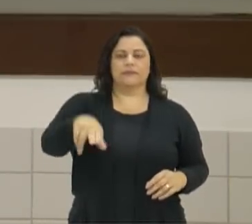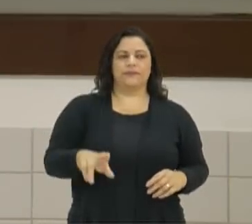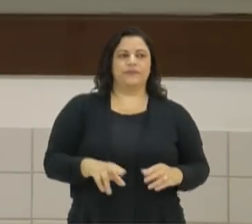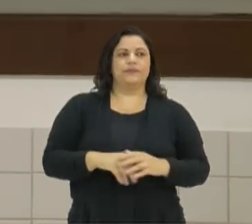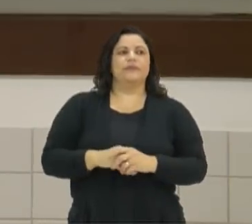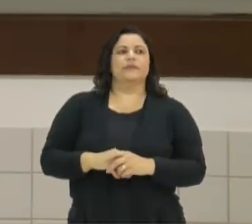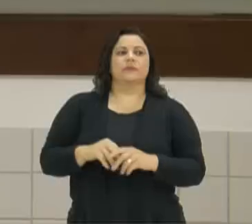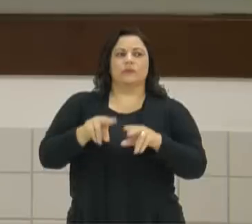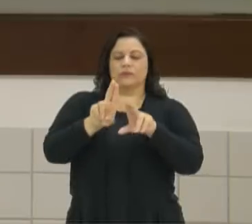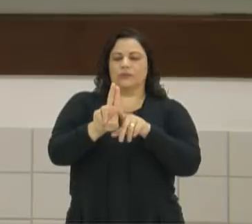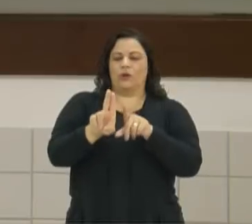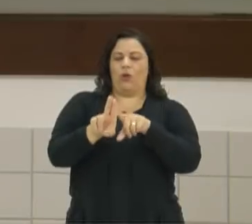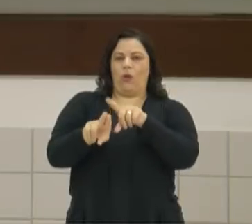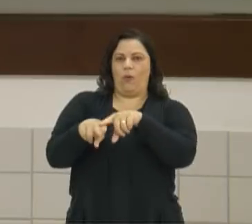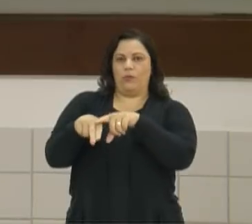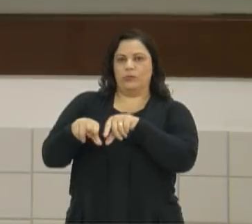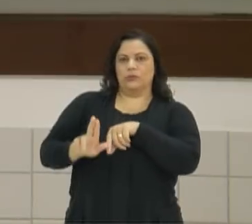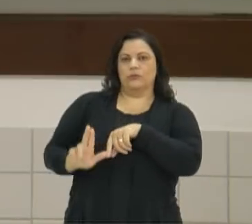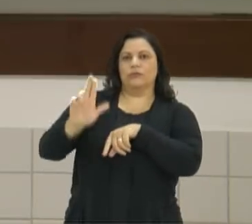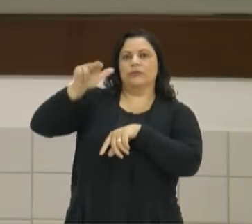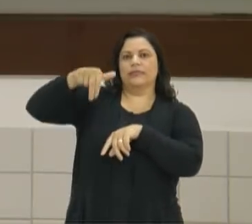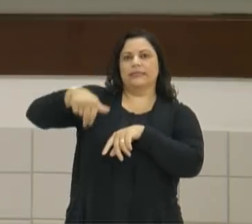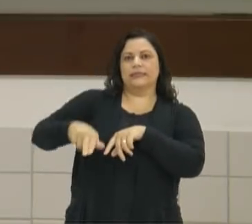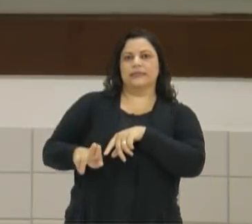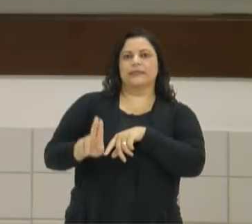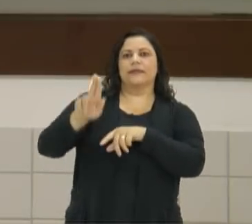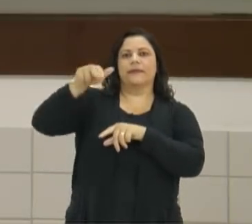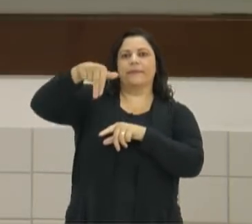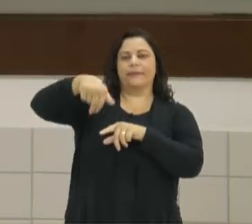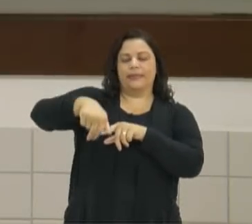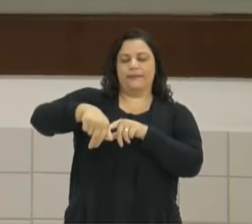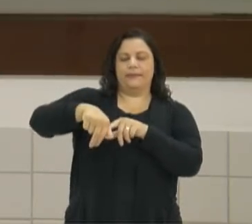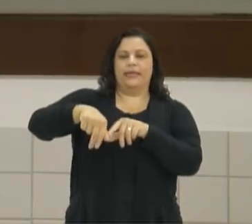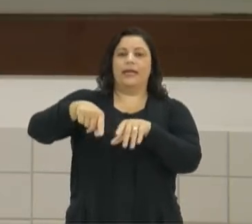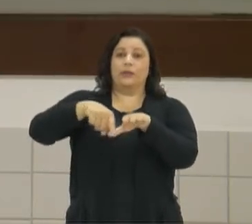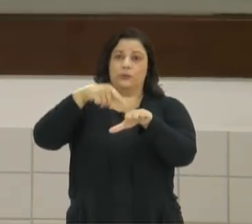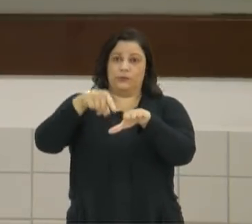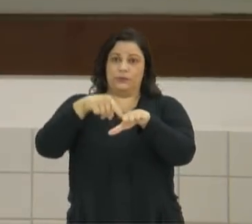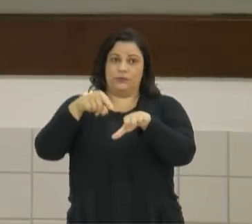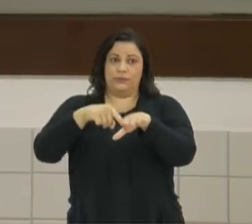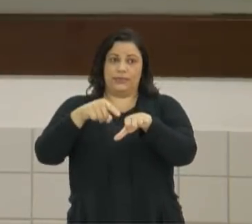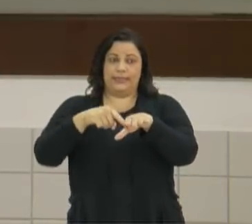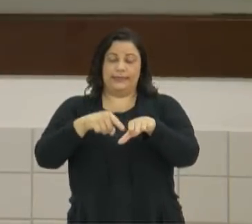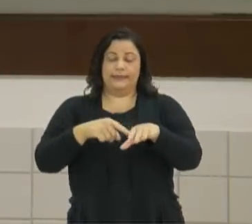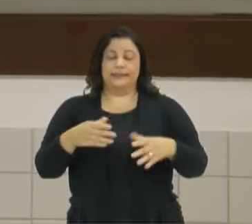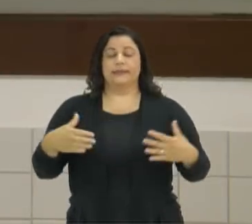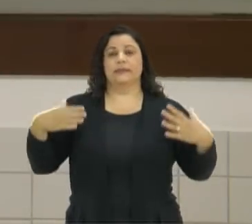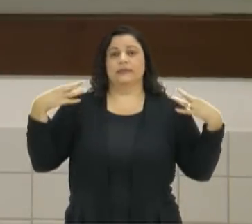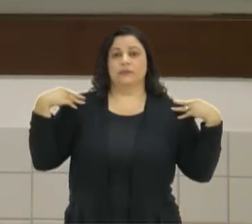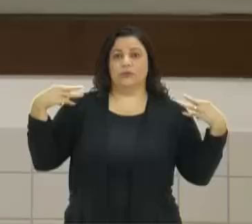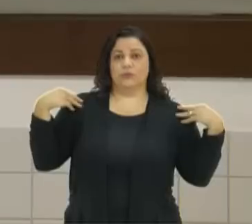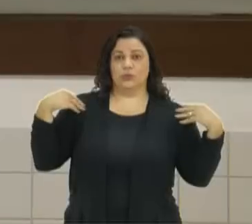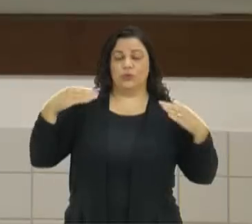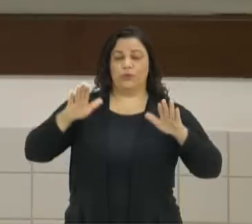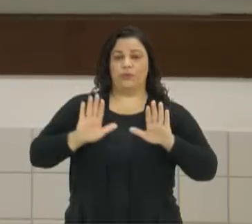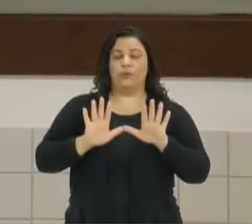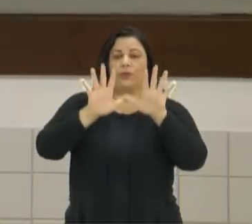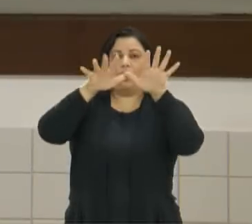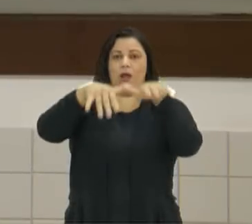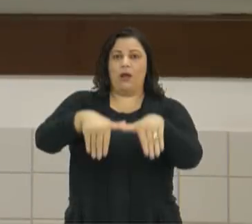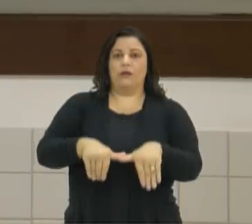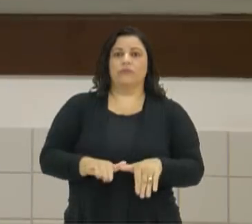faziam o movimento juntos, para cima e para baixo, e encaixado, nós temos o movimento